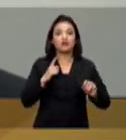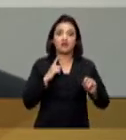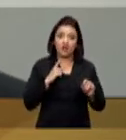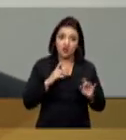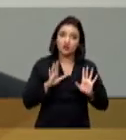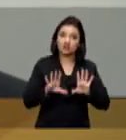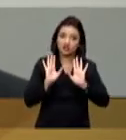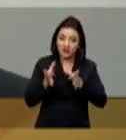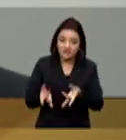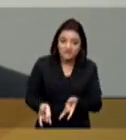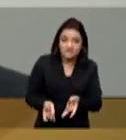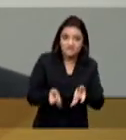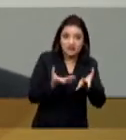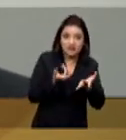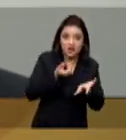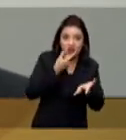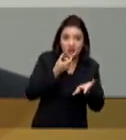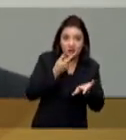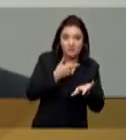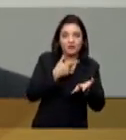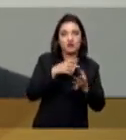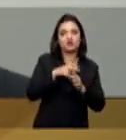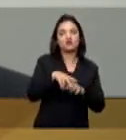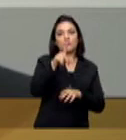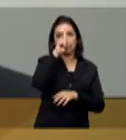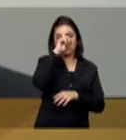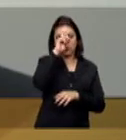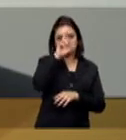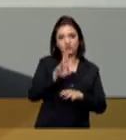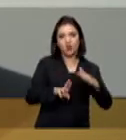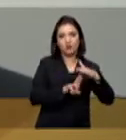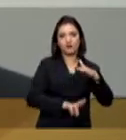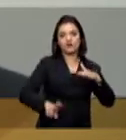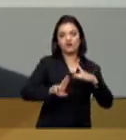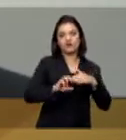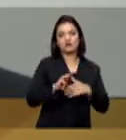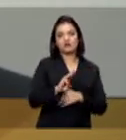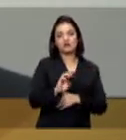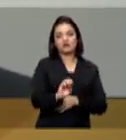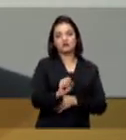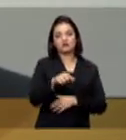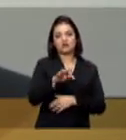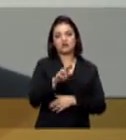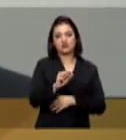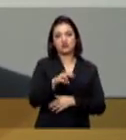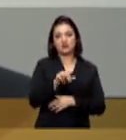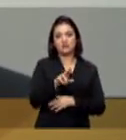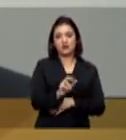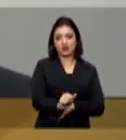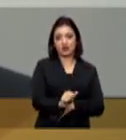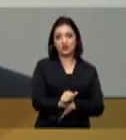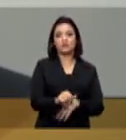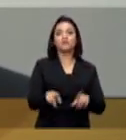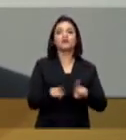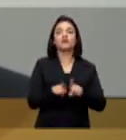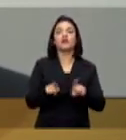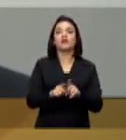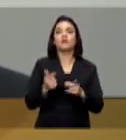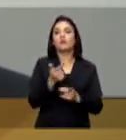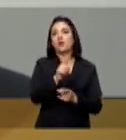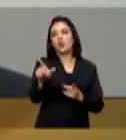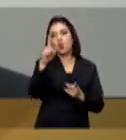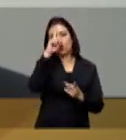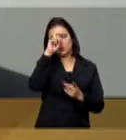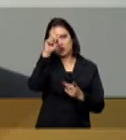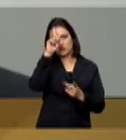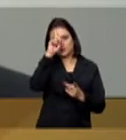medicamento Alprostadil ao Hospital Universitário de Santa Maria, ao Hospital de Caridade Dr. Astrogildo de Azevedo e para o Hospital de Clínicas das